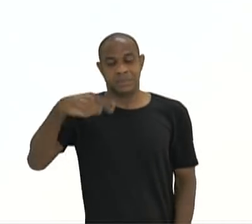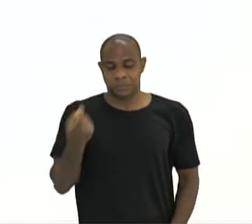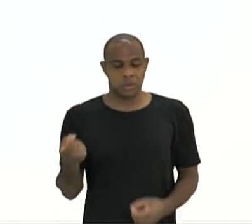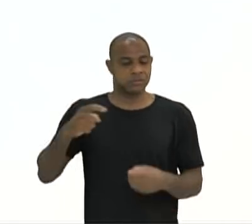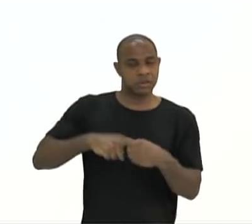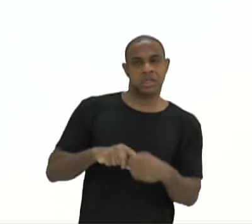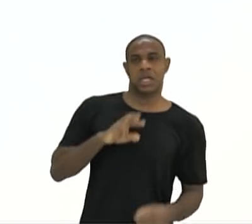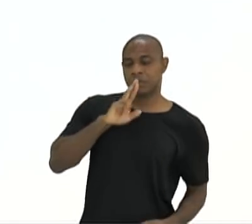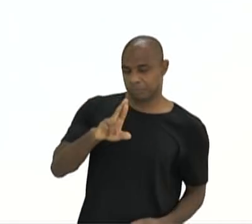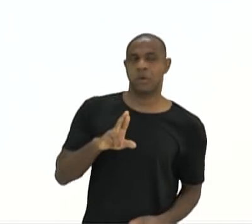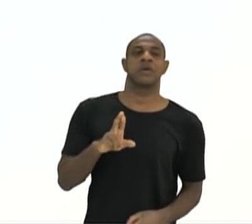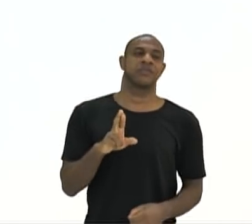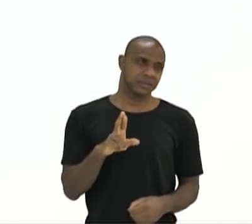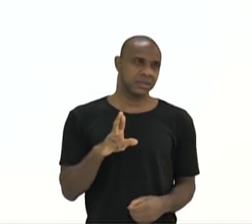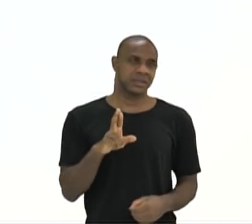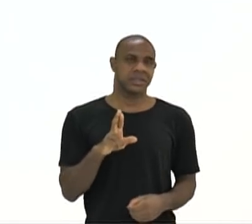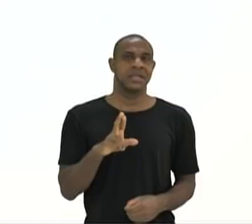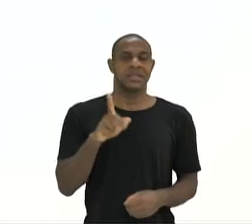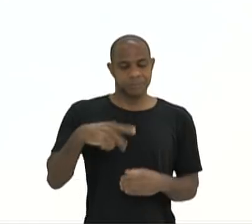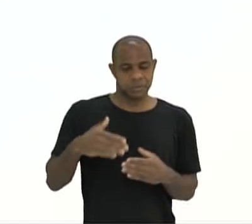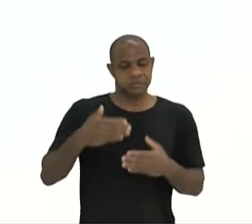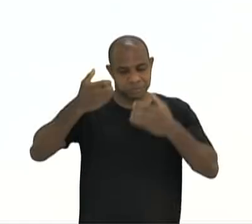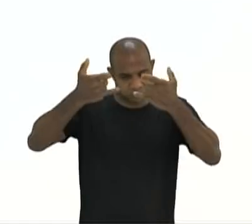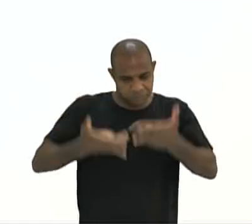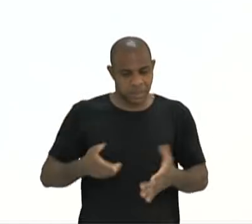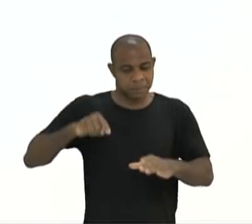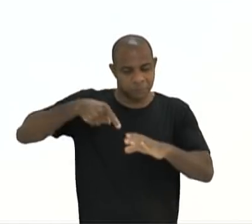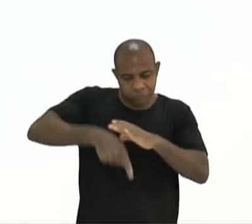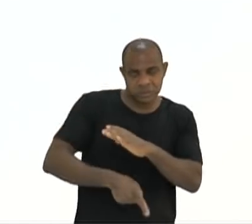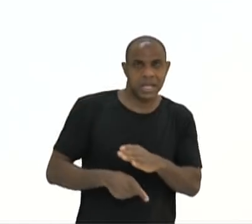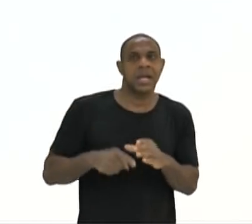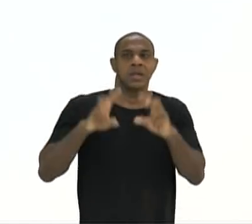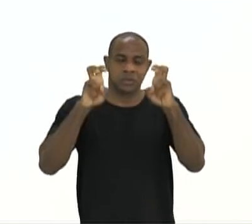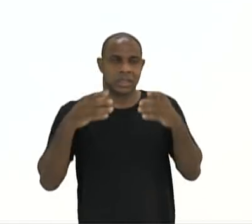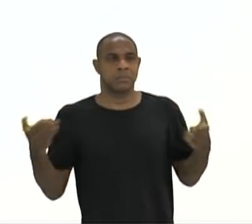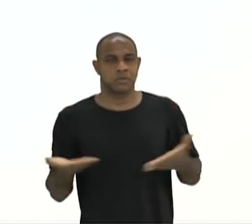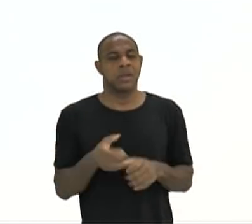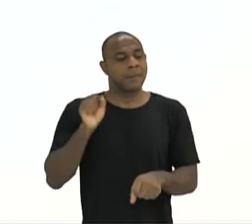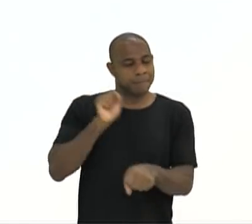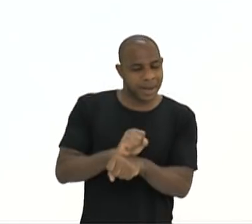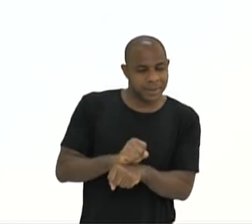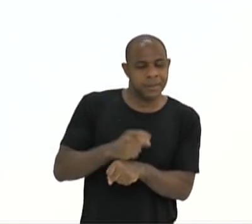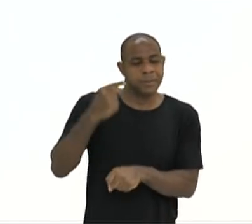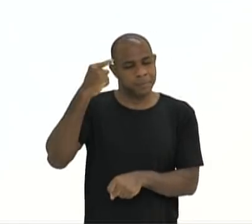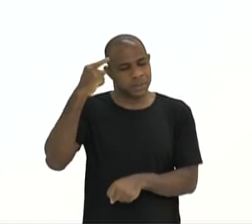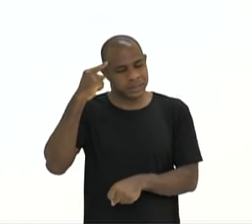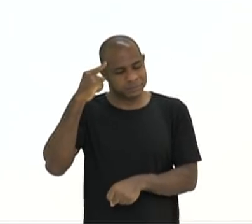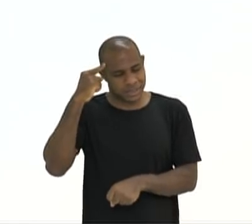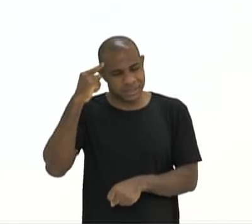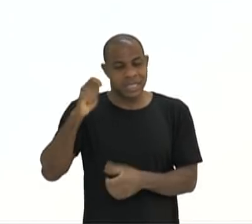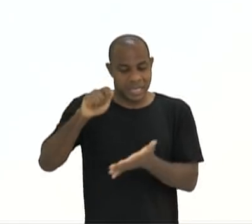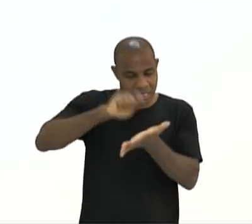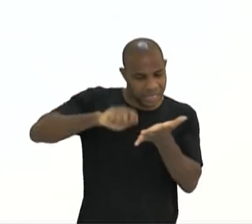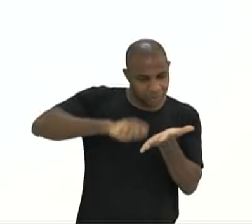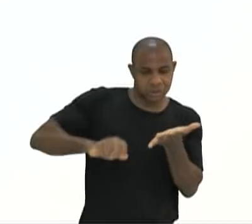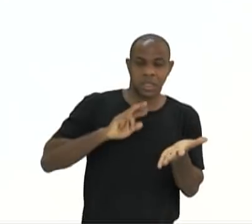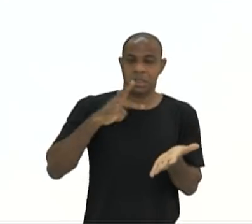do exercício para a gente evoluir um pouco mais nesse assunto. Pare um pouquinho, pense e anote aí a sua resposta.